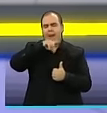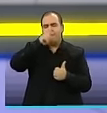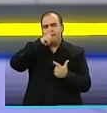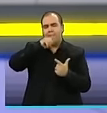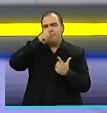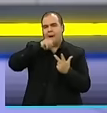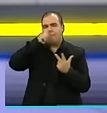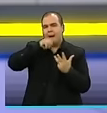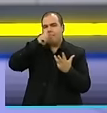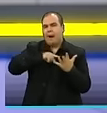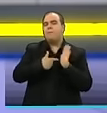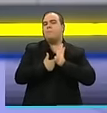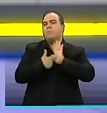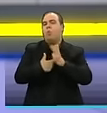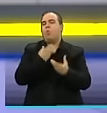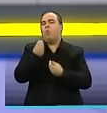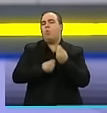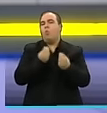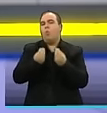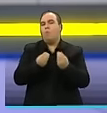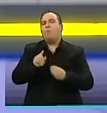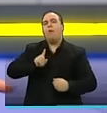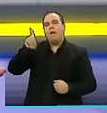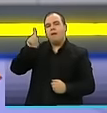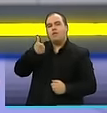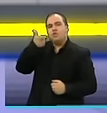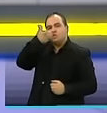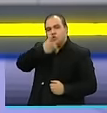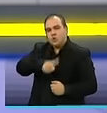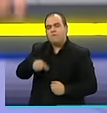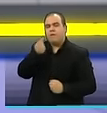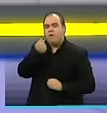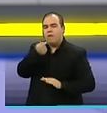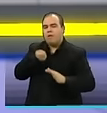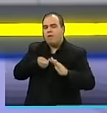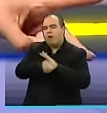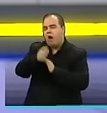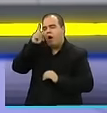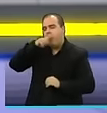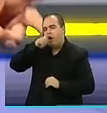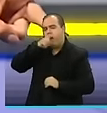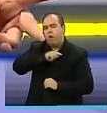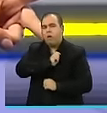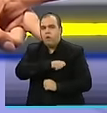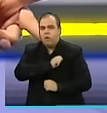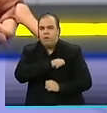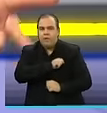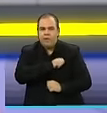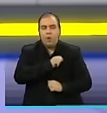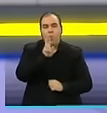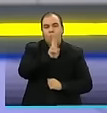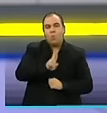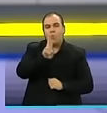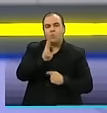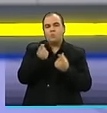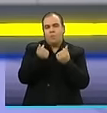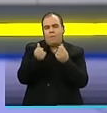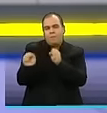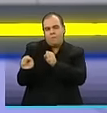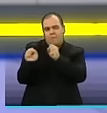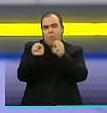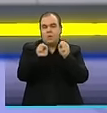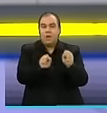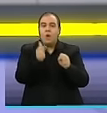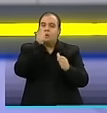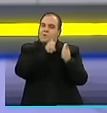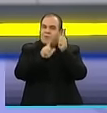reuniu, mostrando como foi que ele, novamente, com financiamento ilegal, com um uso abusivo de poder econômico,